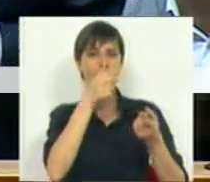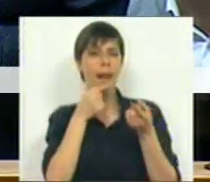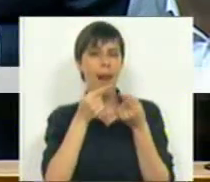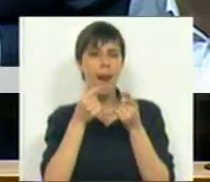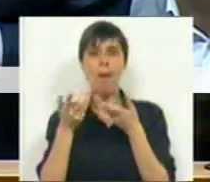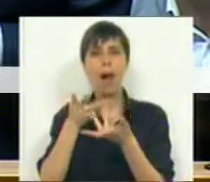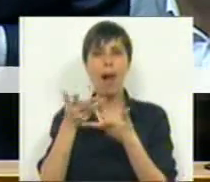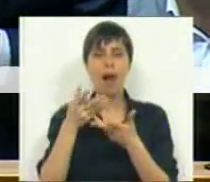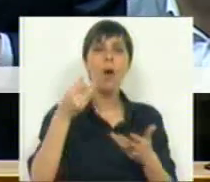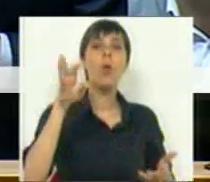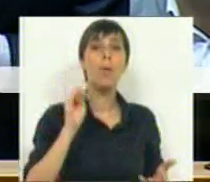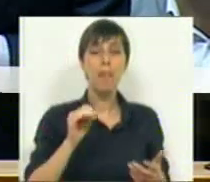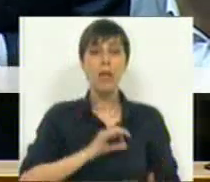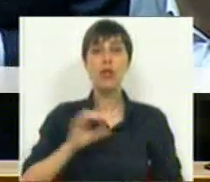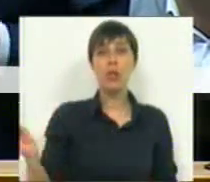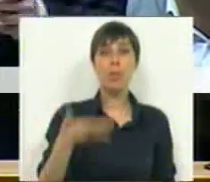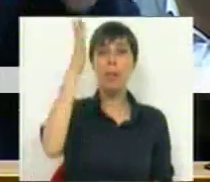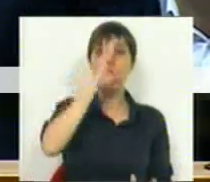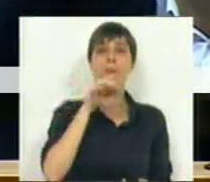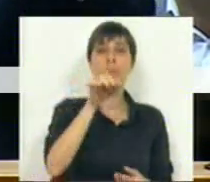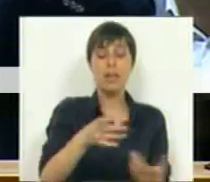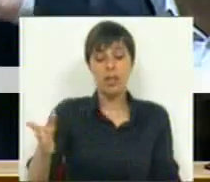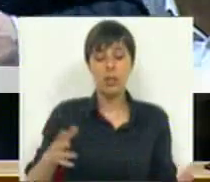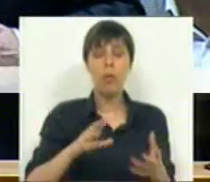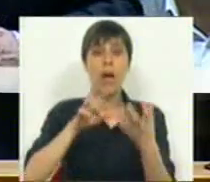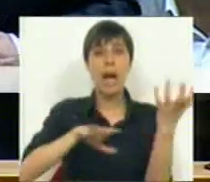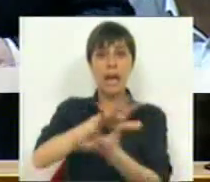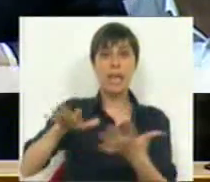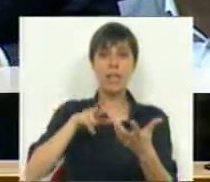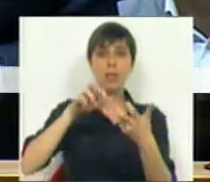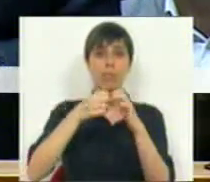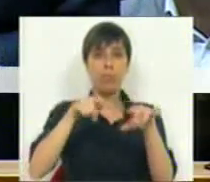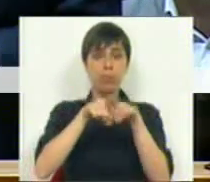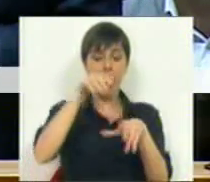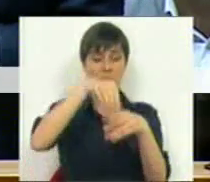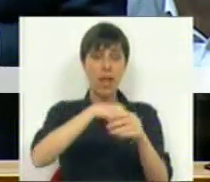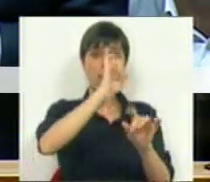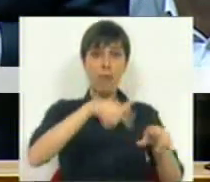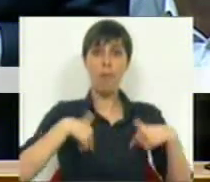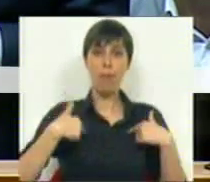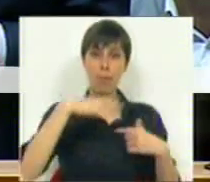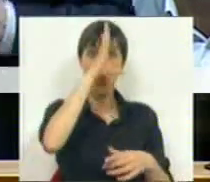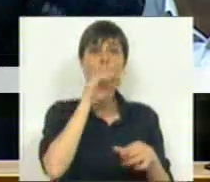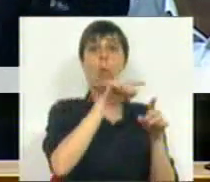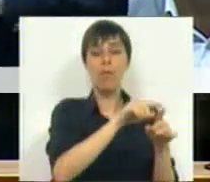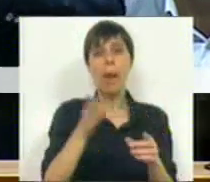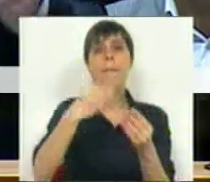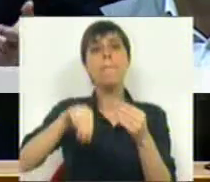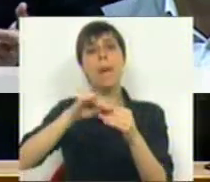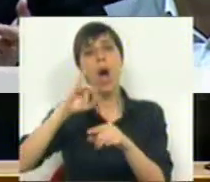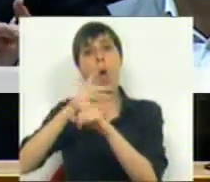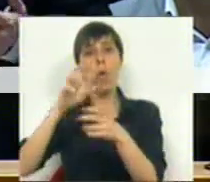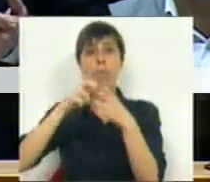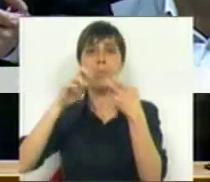Partido Socialista e que o Sr. Primeiro-Ministro, além da crise política que tem que gerir dentro do seu Governo, tem mais uma